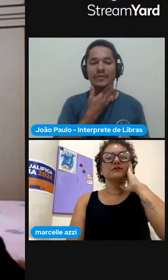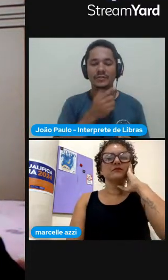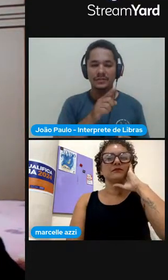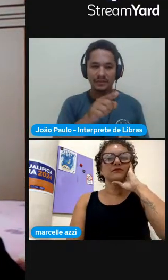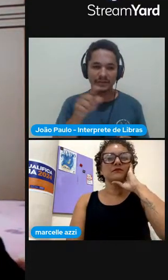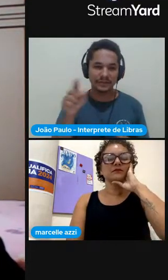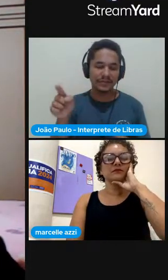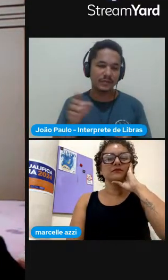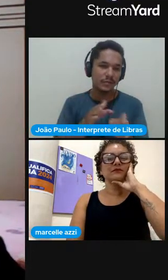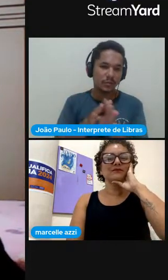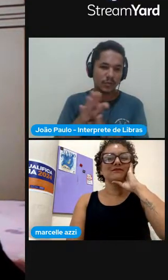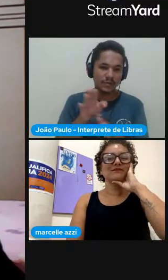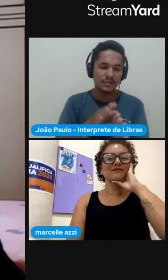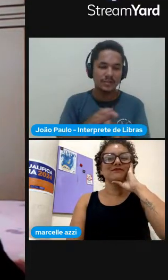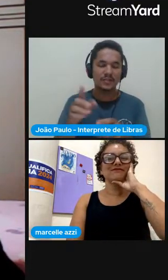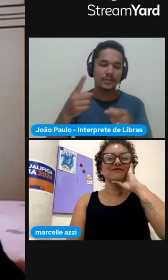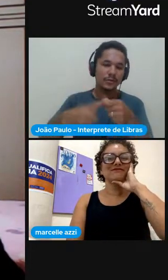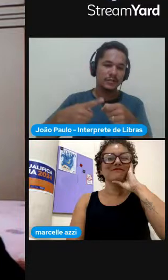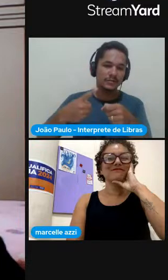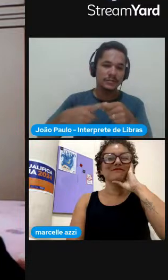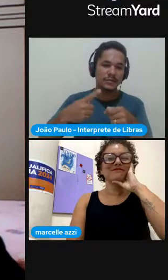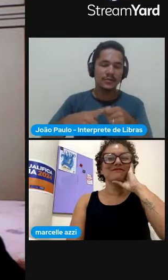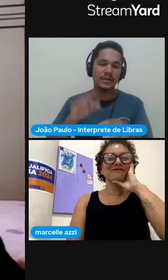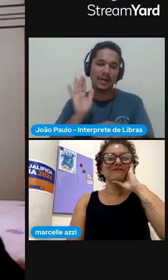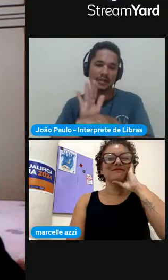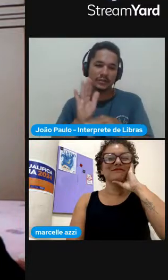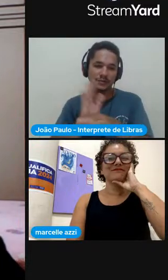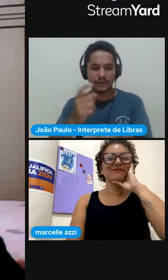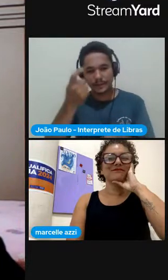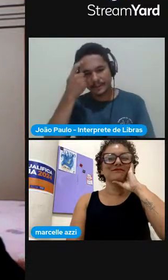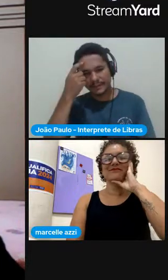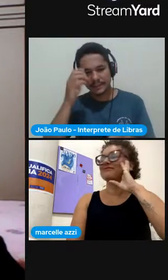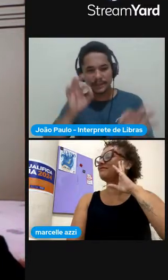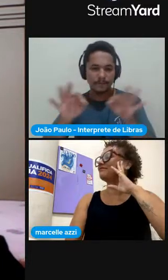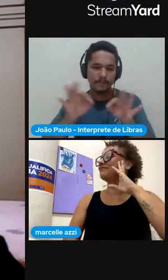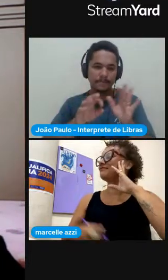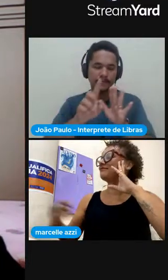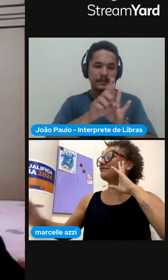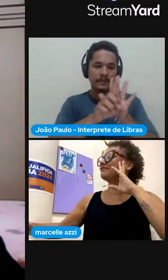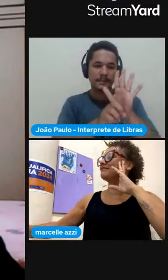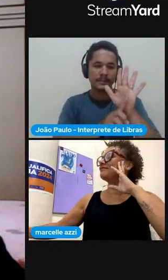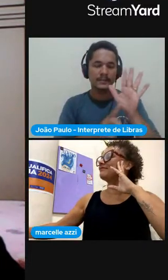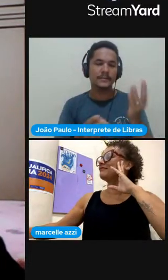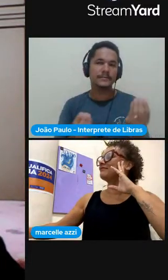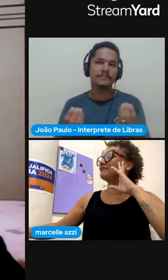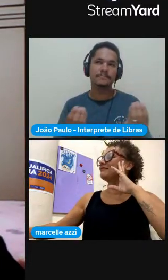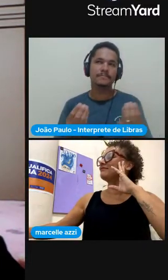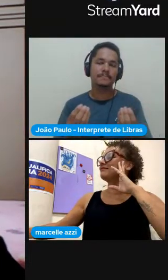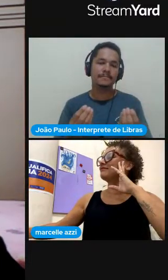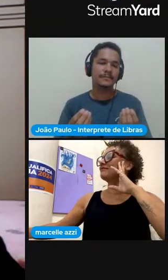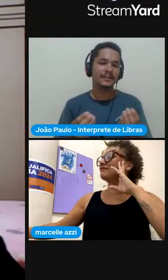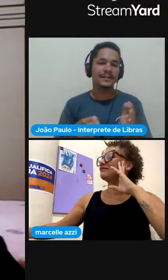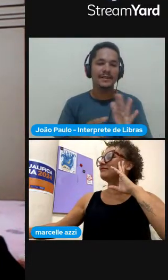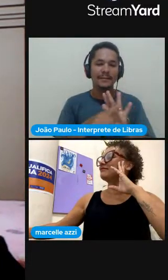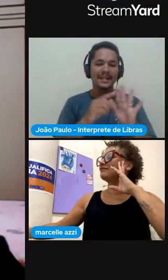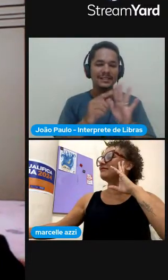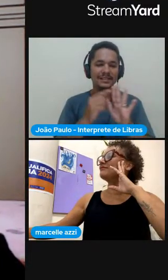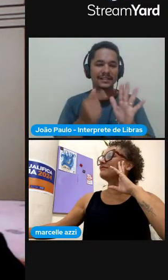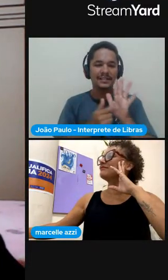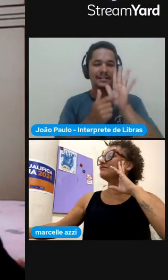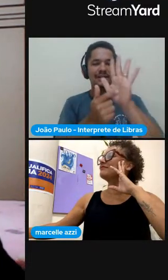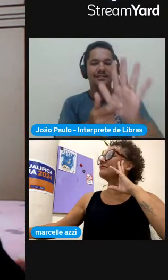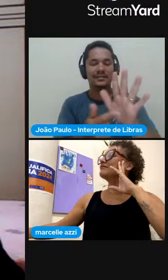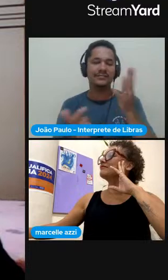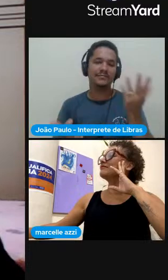Conselho Municipal, ajudando a gente, né, a pensar nas diretrizes, a emitir pareceres e a trazer